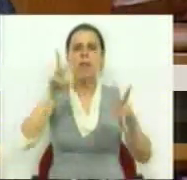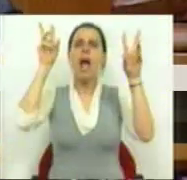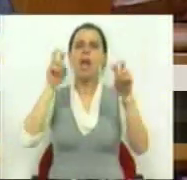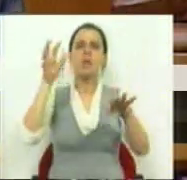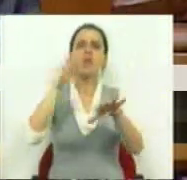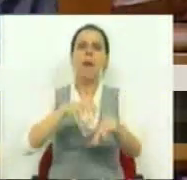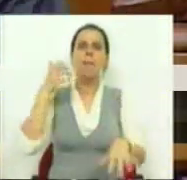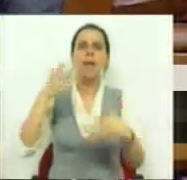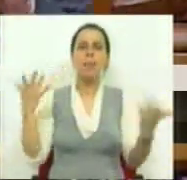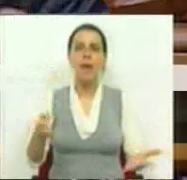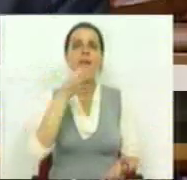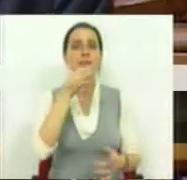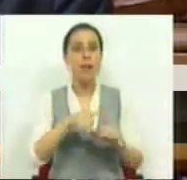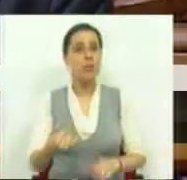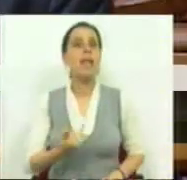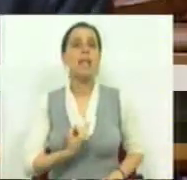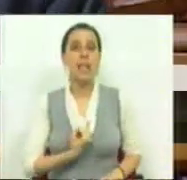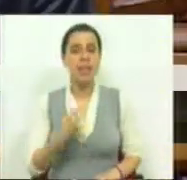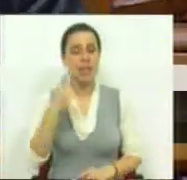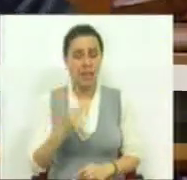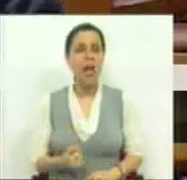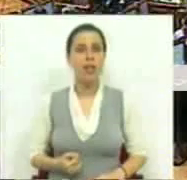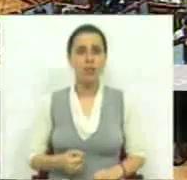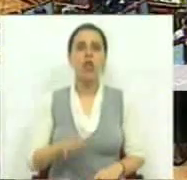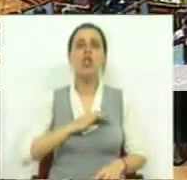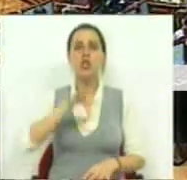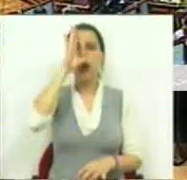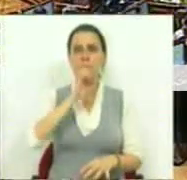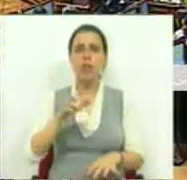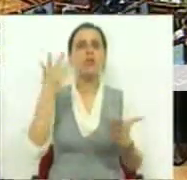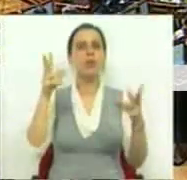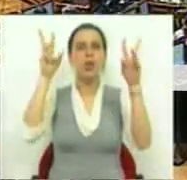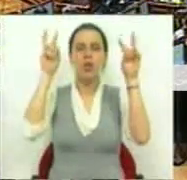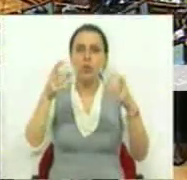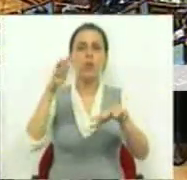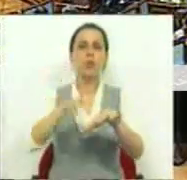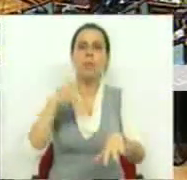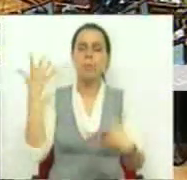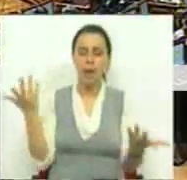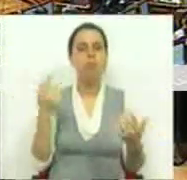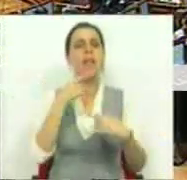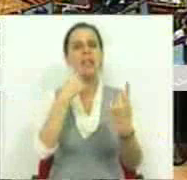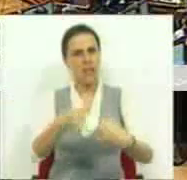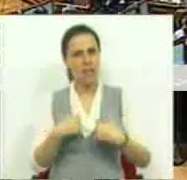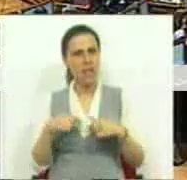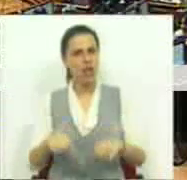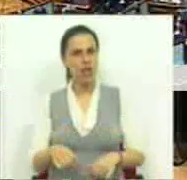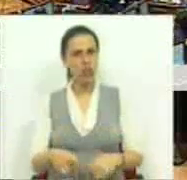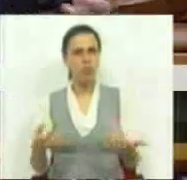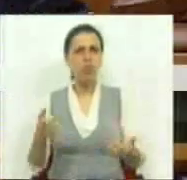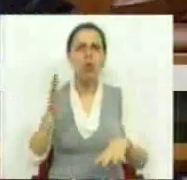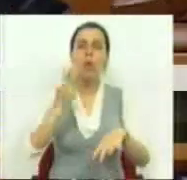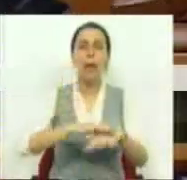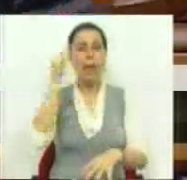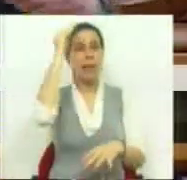Assuntos Parlamentares, falemos de identidades. O Sr. Ministro dos Assuntos Parlamentares vem-nos aqui dizer que o nome